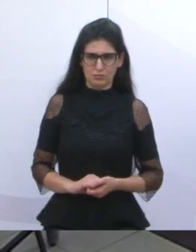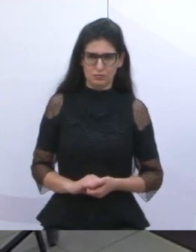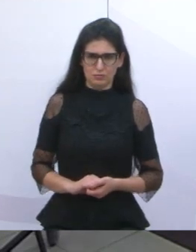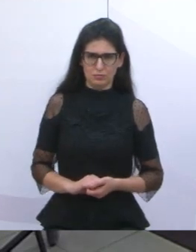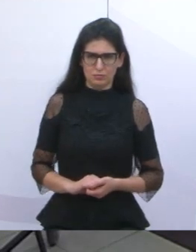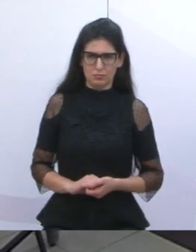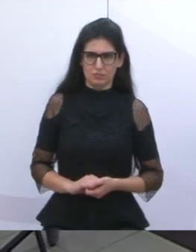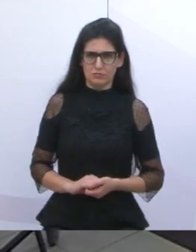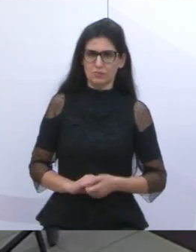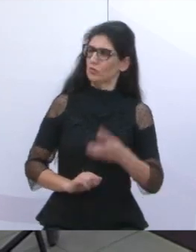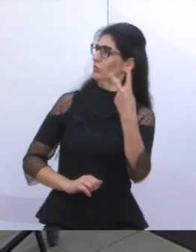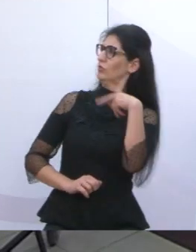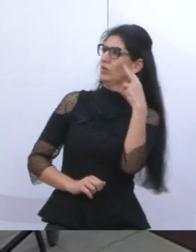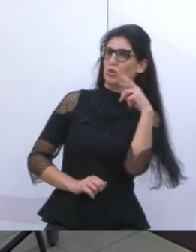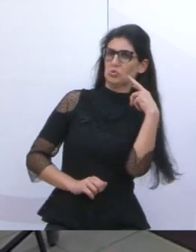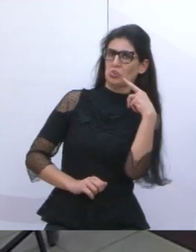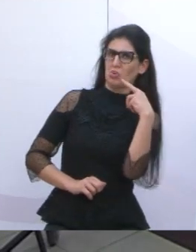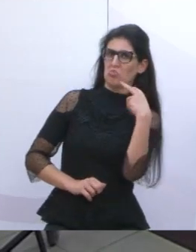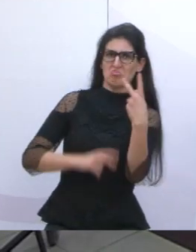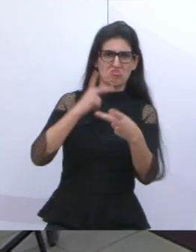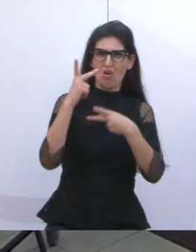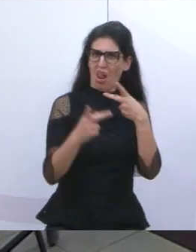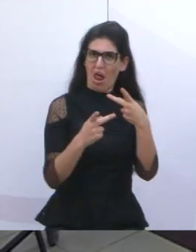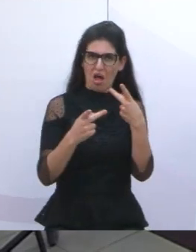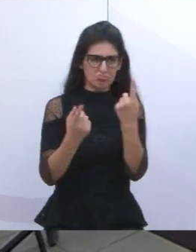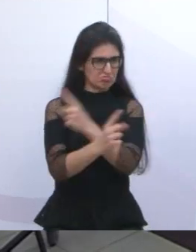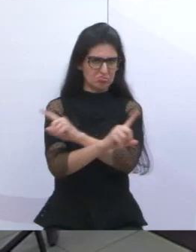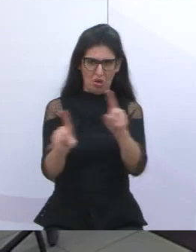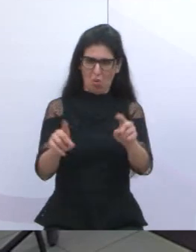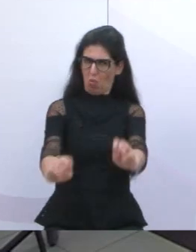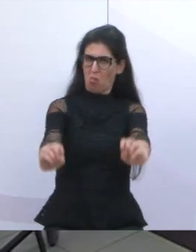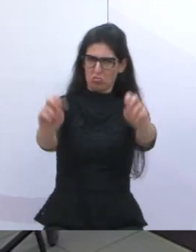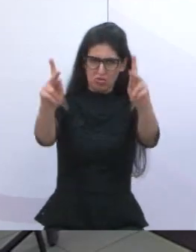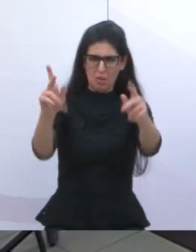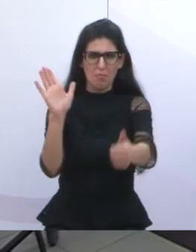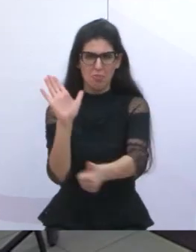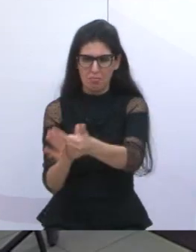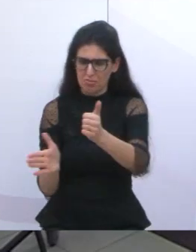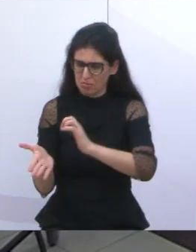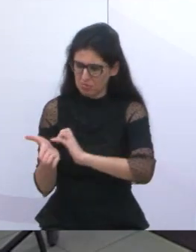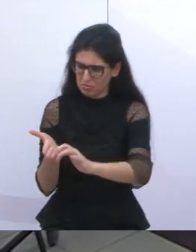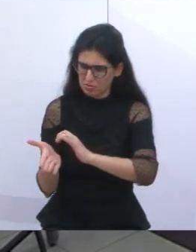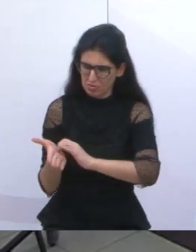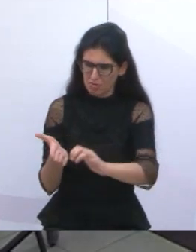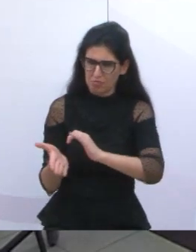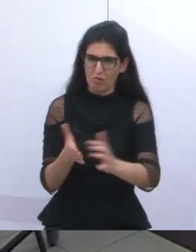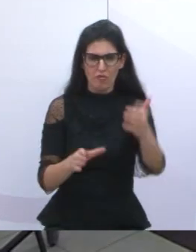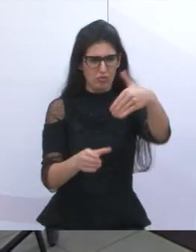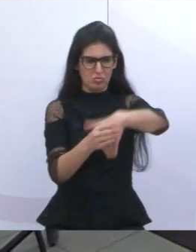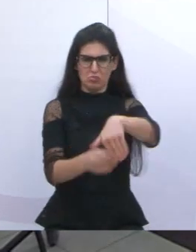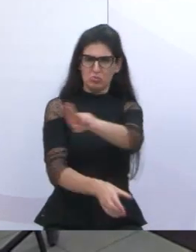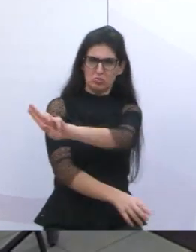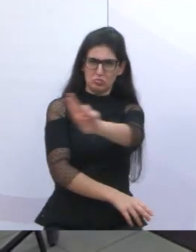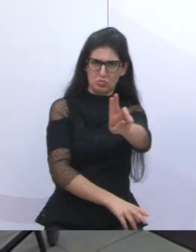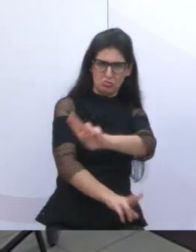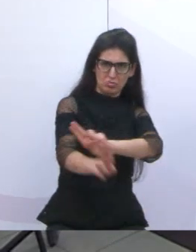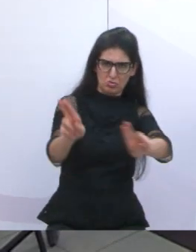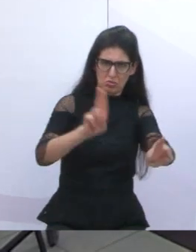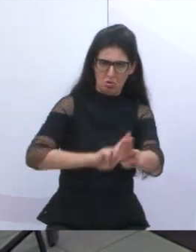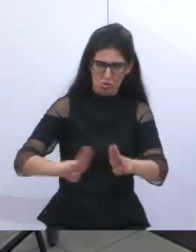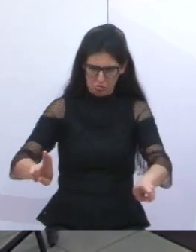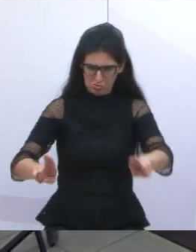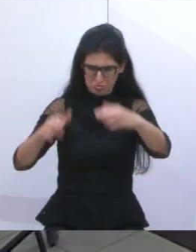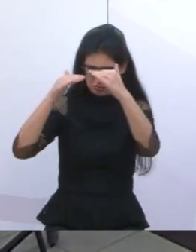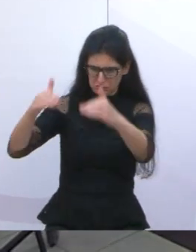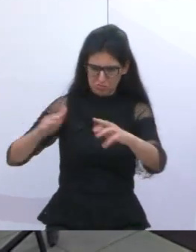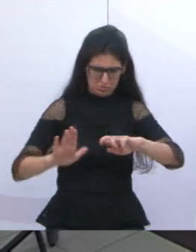Não havendo mais nenhum vereador desejando discutir a matéria, peço ao primeiro secretário que proceda à votação nominal do projeto na forma